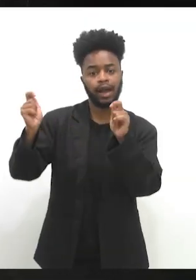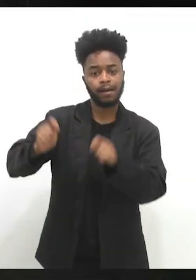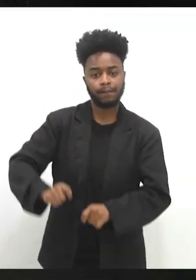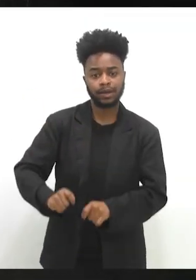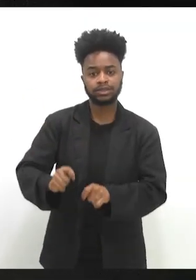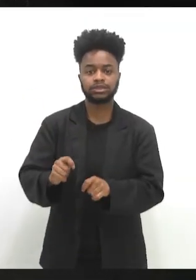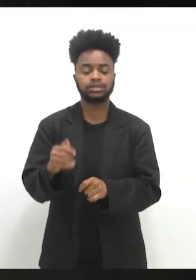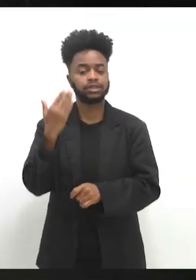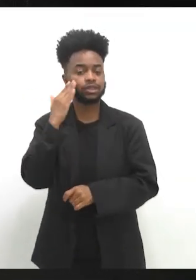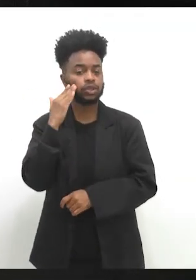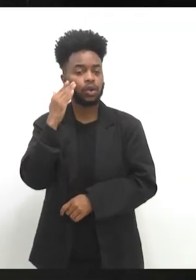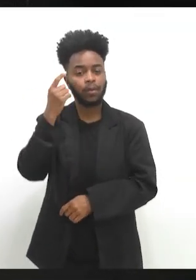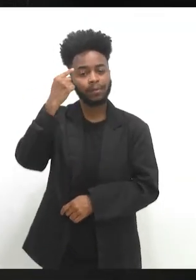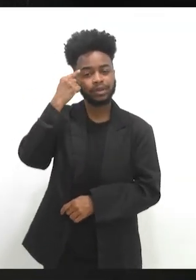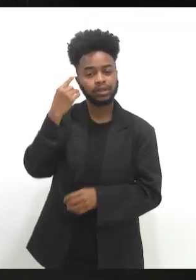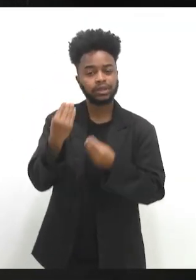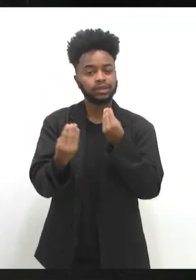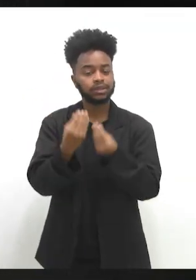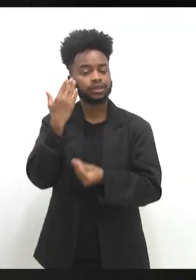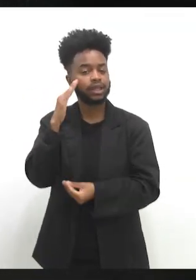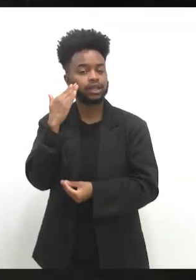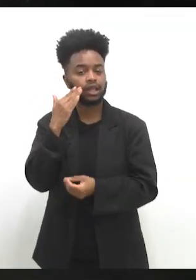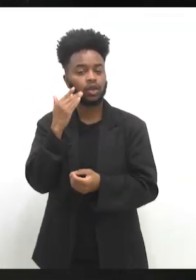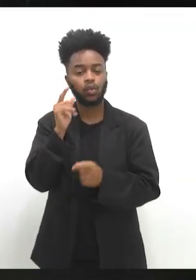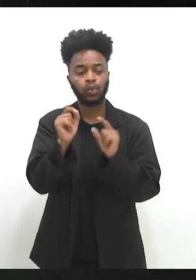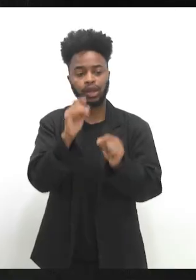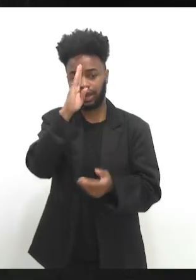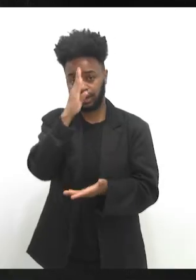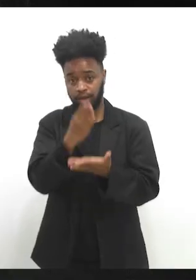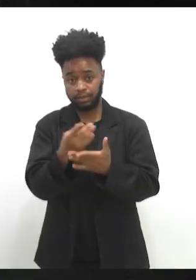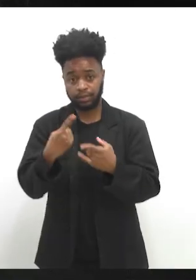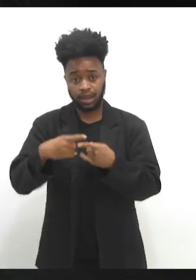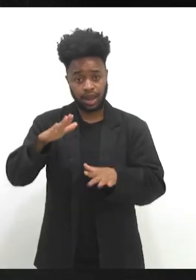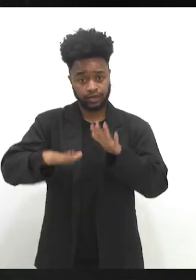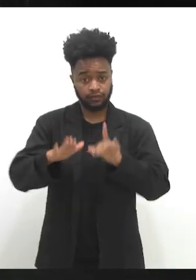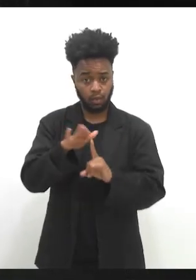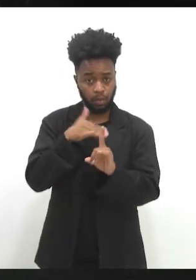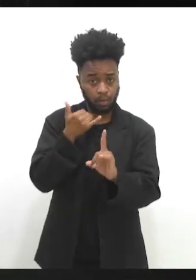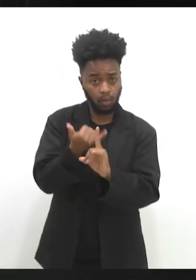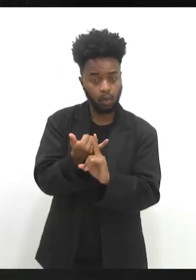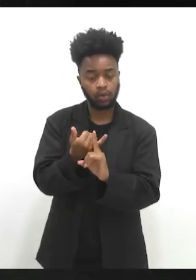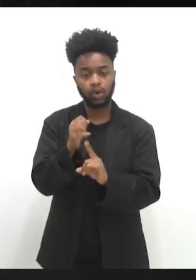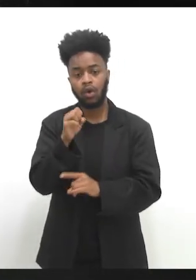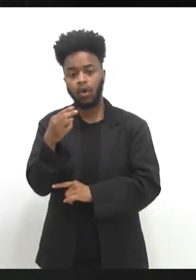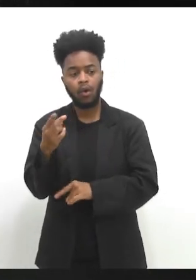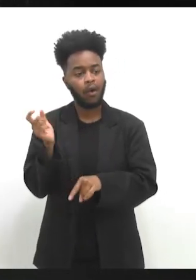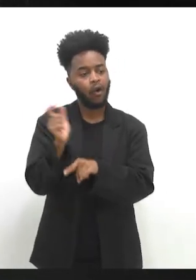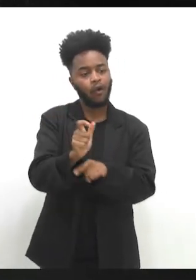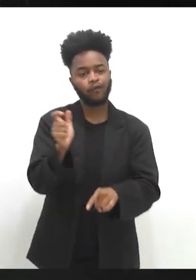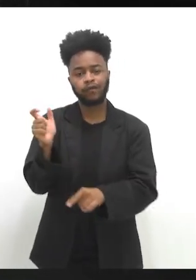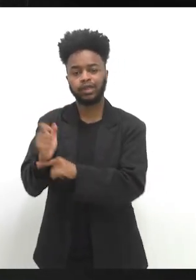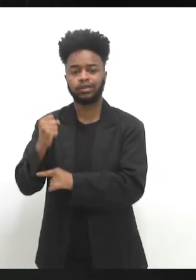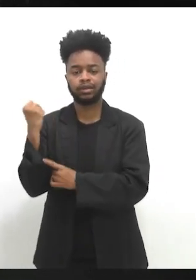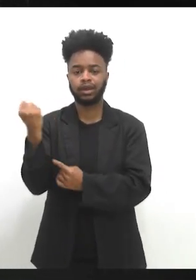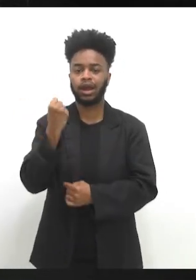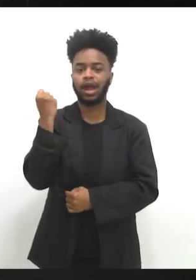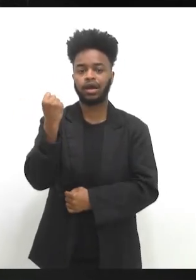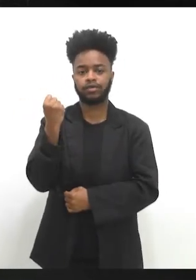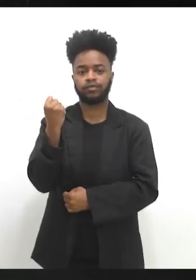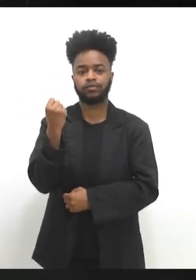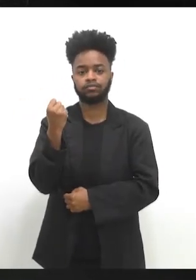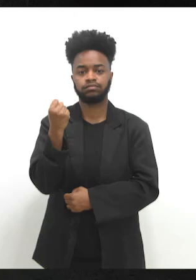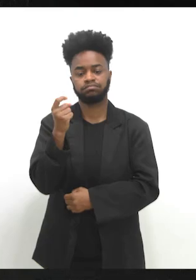capacidade, né, de formar um pensamento, de formar a sua convicção. E às vezes o bullying, né, essa ofensa mais